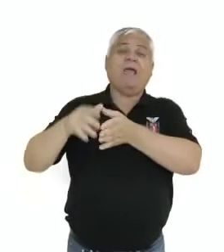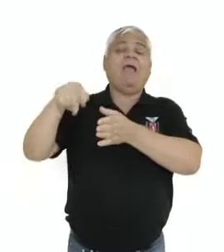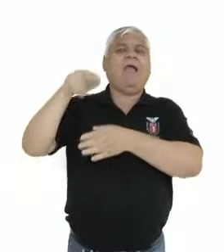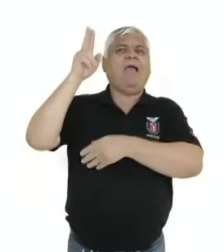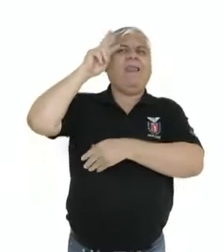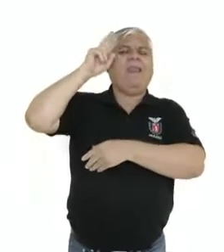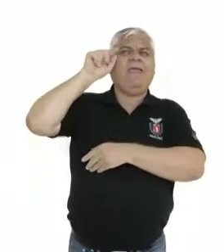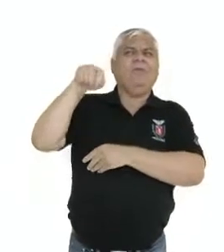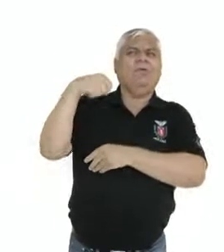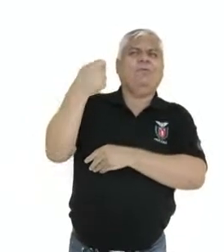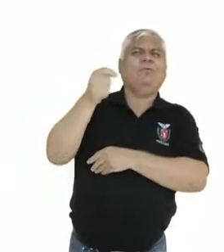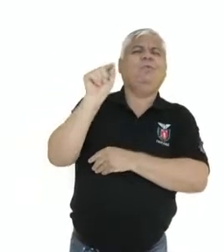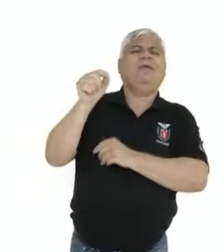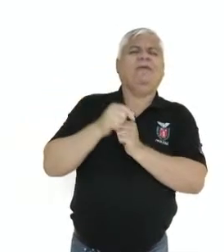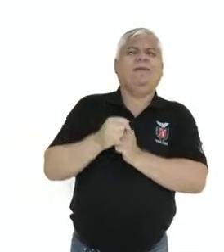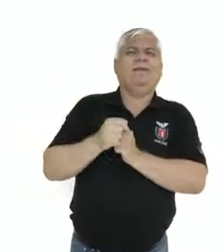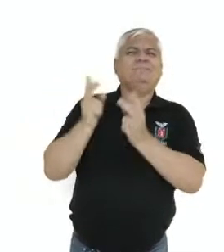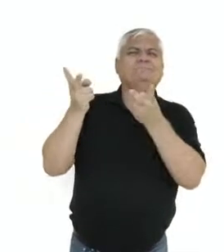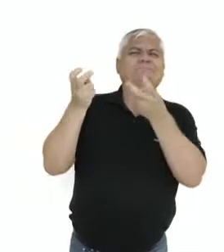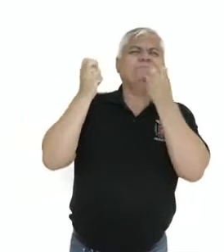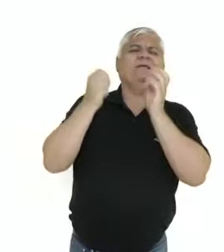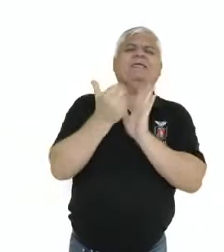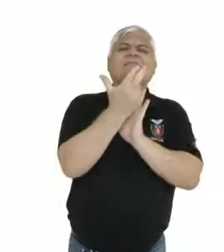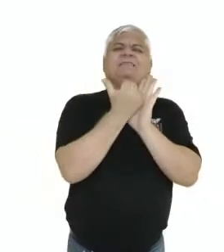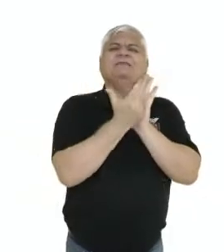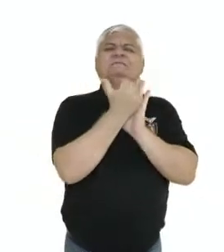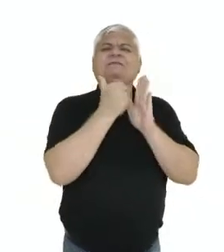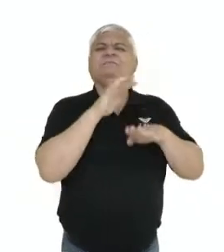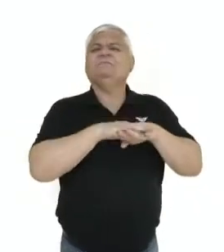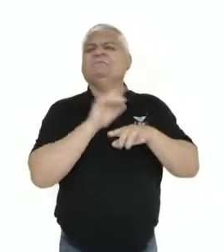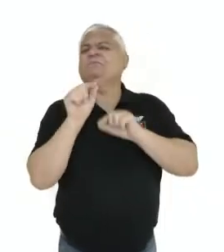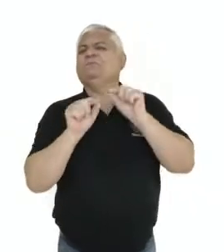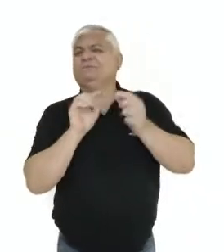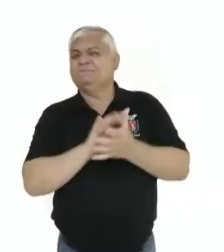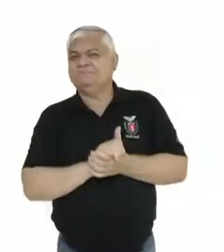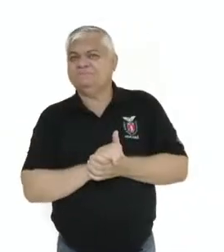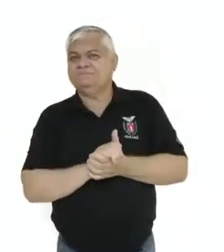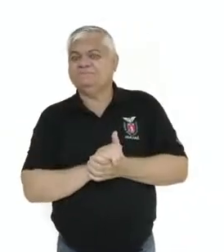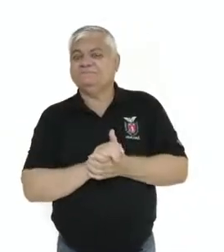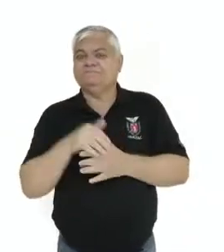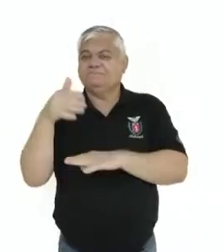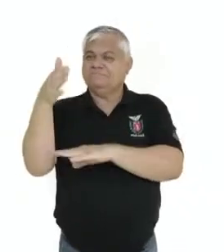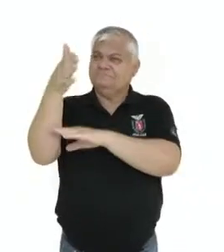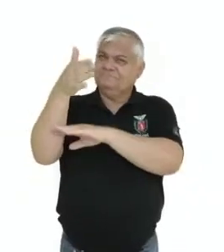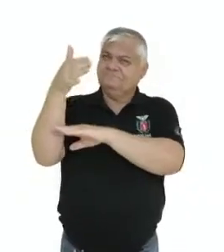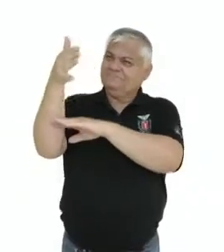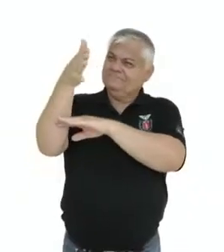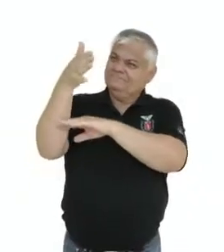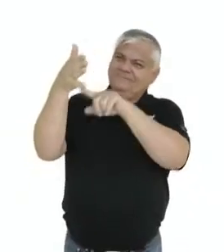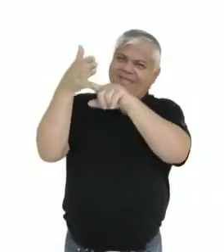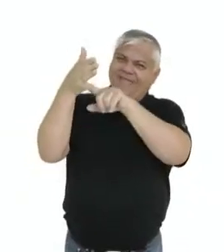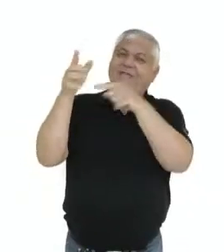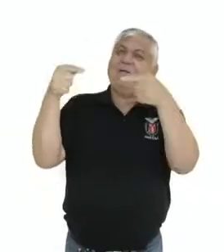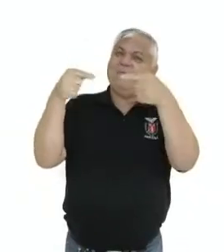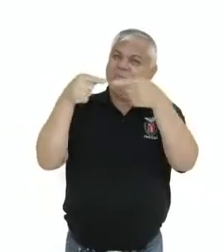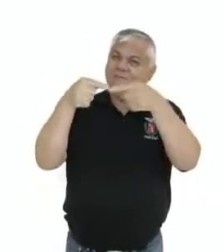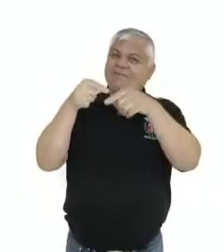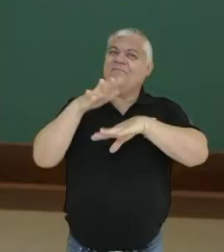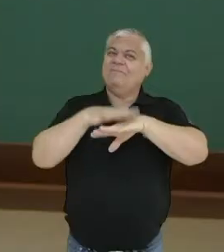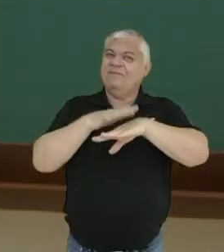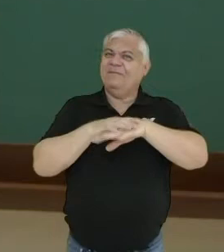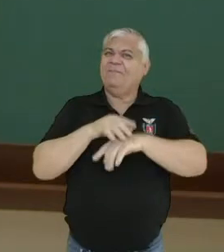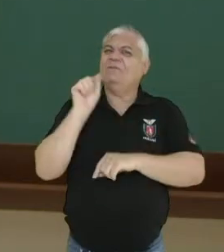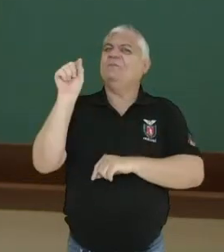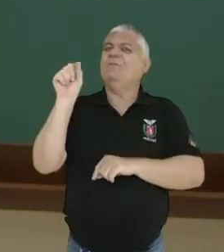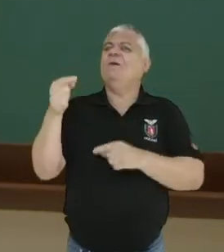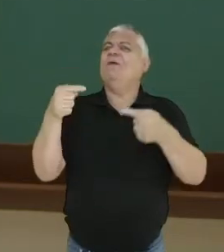muito conhecida. Que figura será que é essa? Essa figura tem uma importante relação matemática. Você lembra qual é